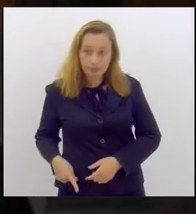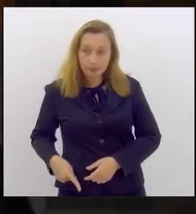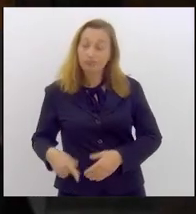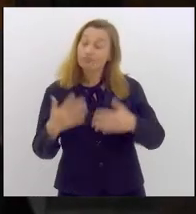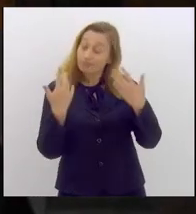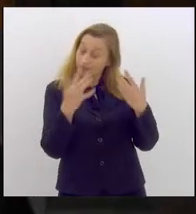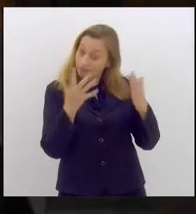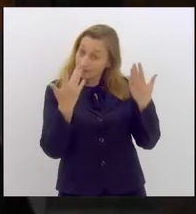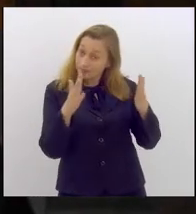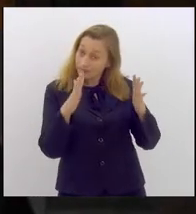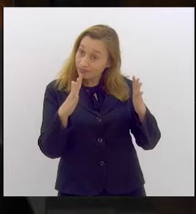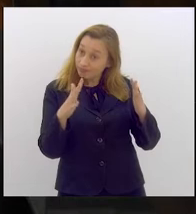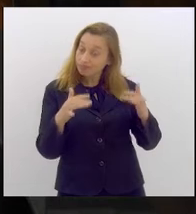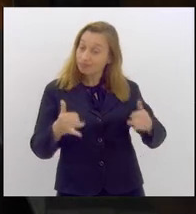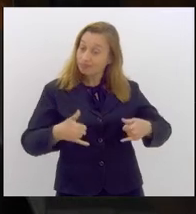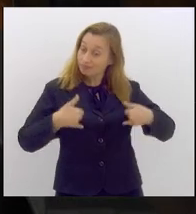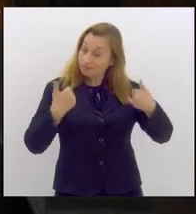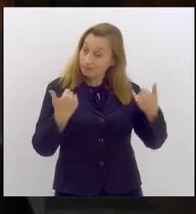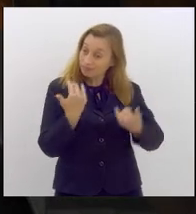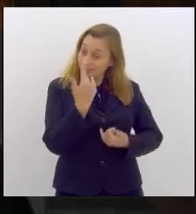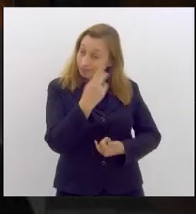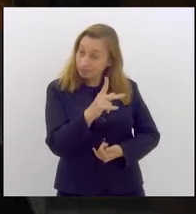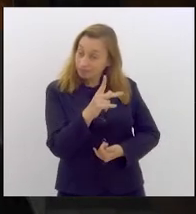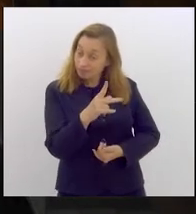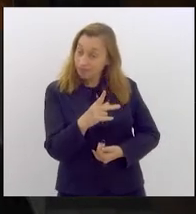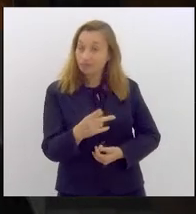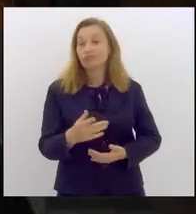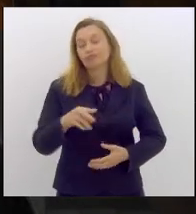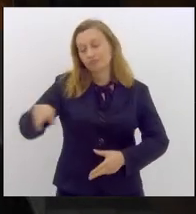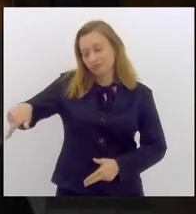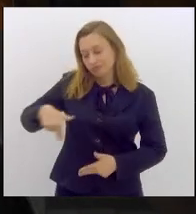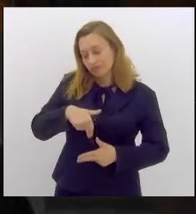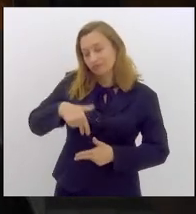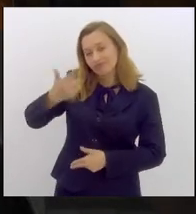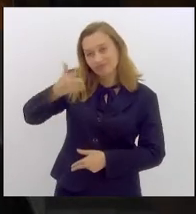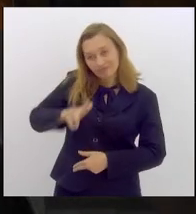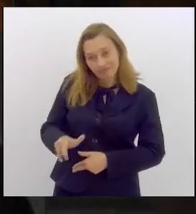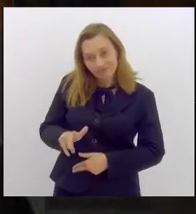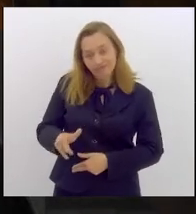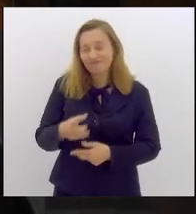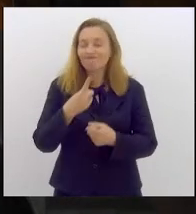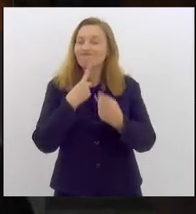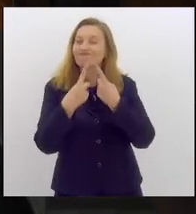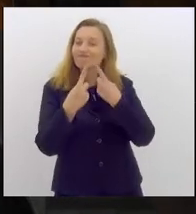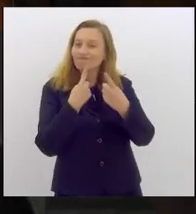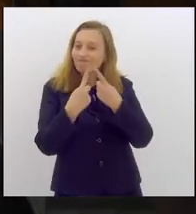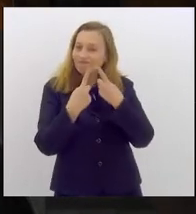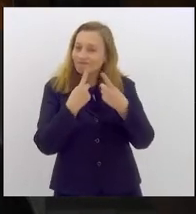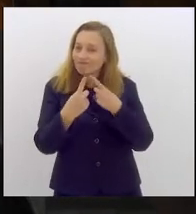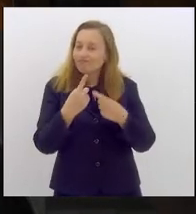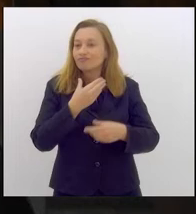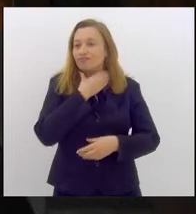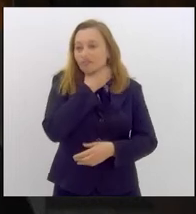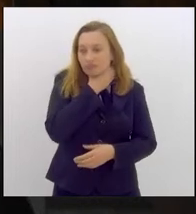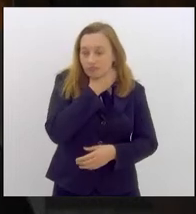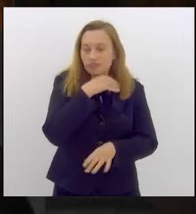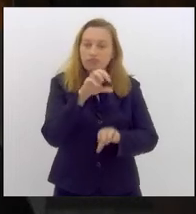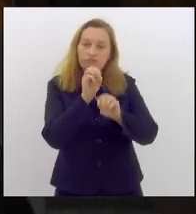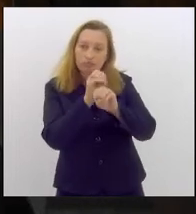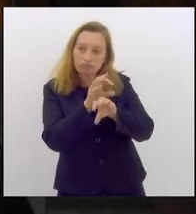eu parabenizo e felicito pelo dia de hoje. Eu venho à tribuna mais uma vez discutir a crise da